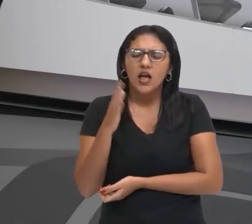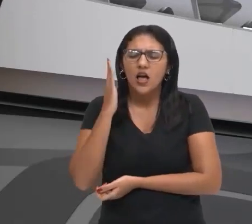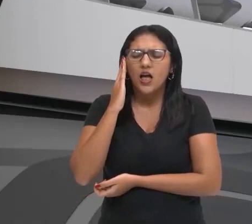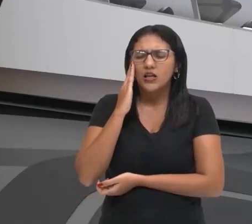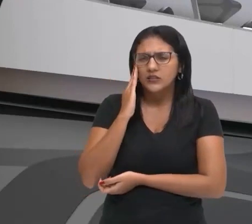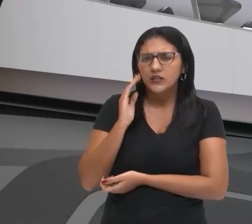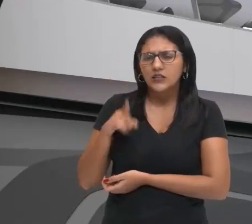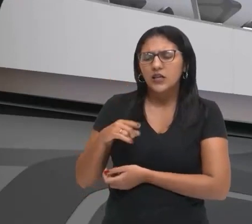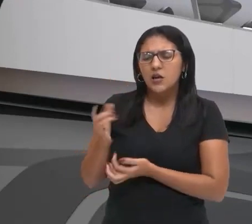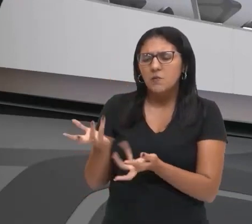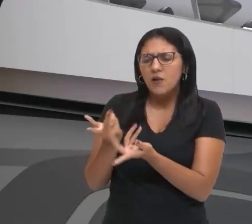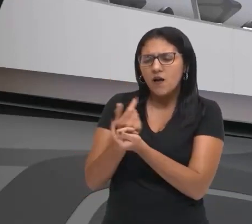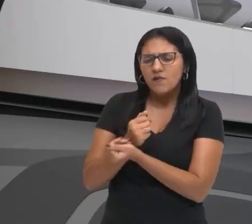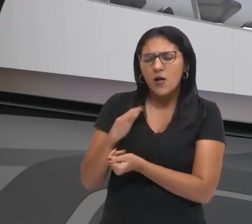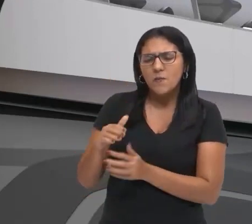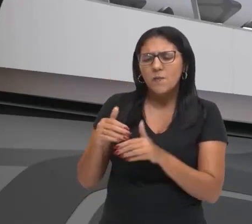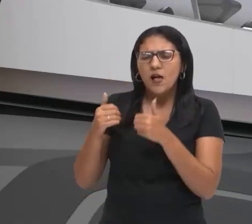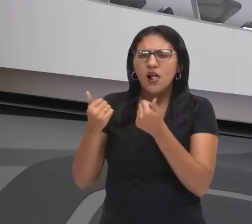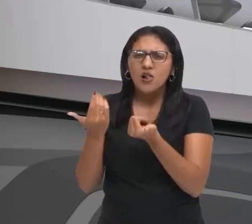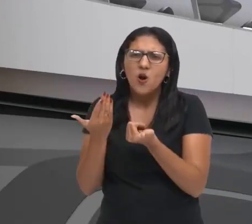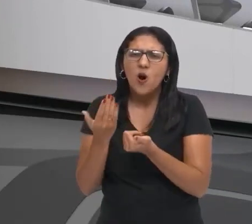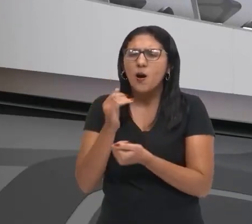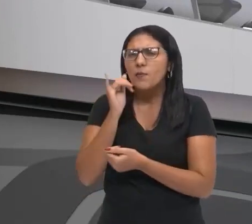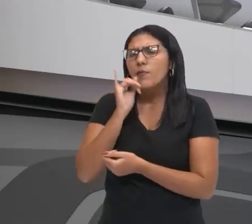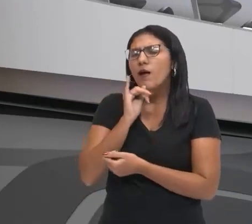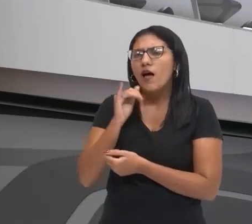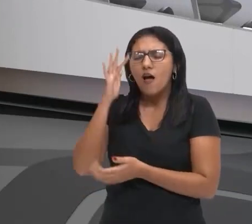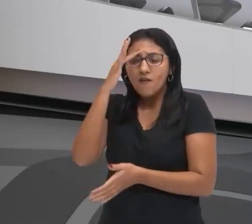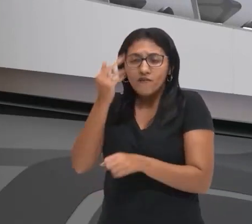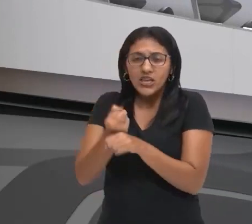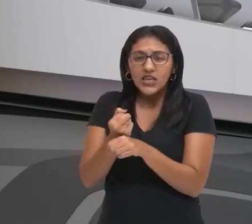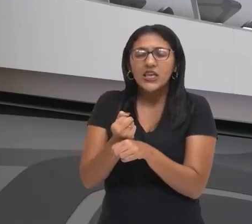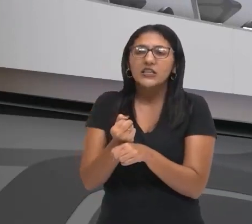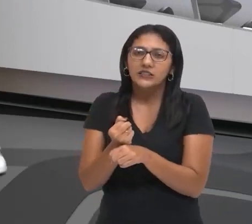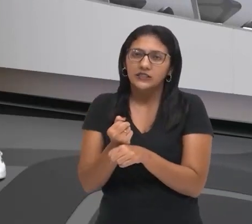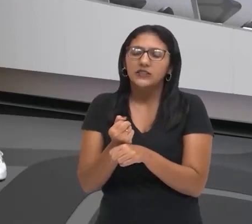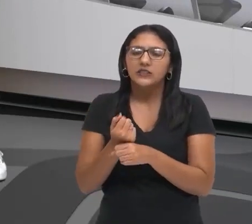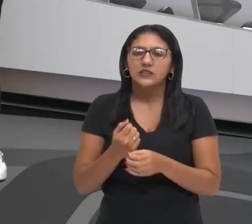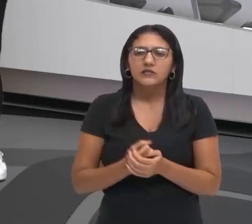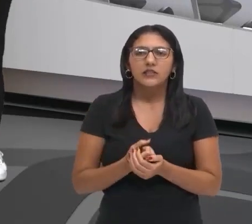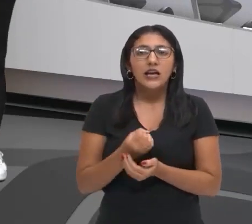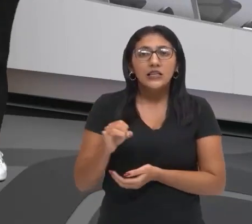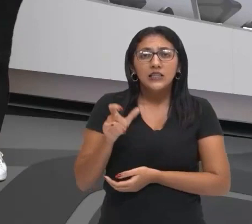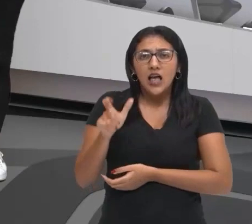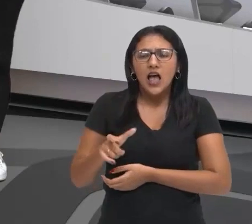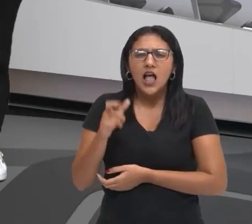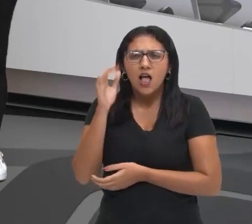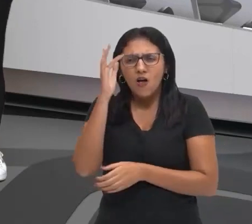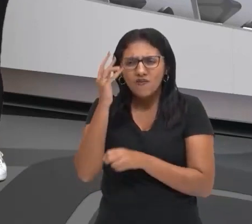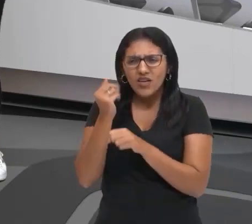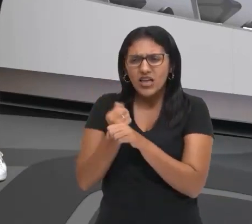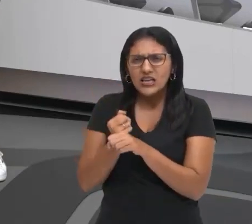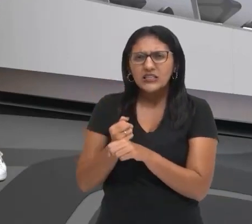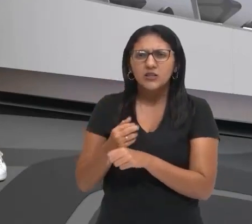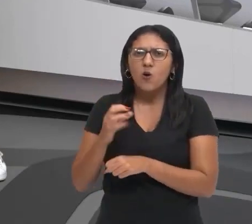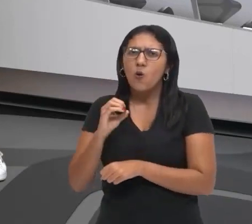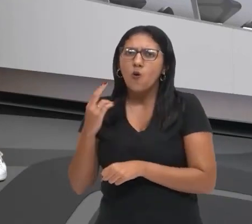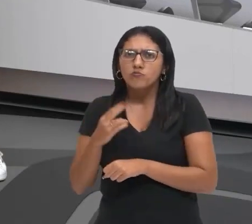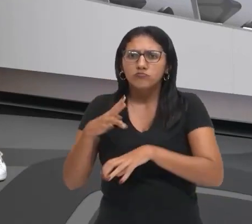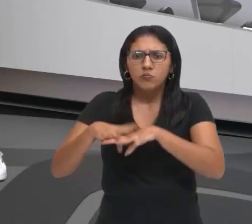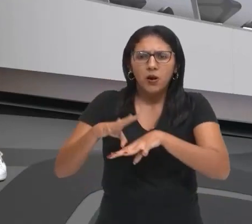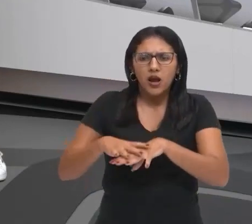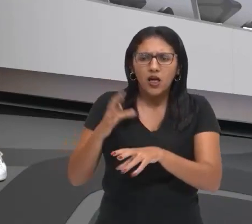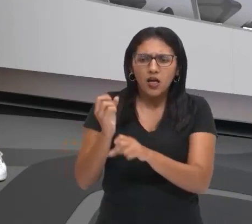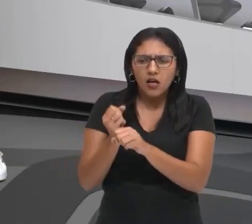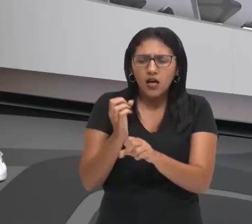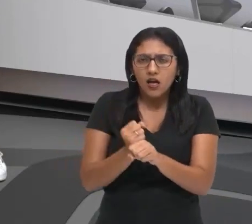tem uma habilidade muito melhor, vamos dizer, para a física. Então, se aquele aluno ele tem uma habilidade em cálculos, ele